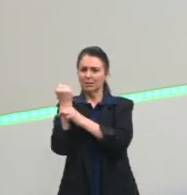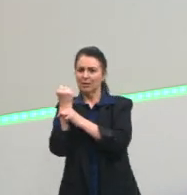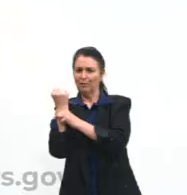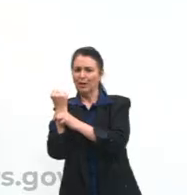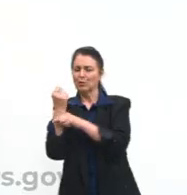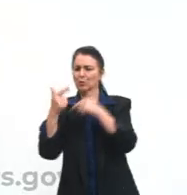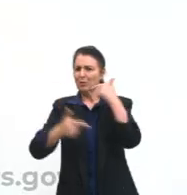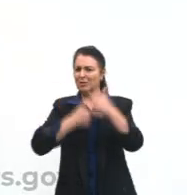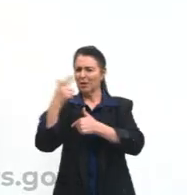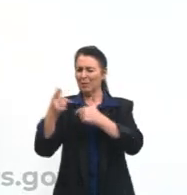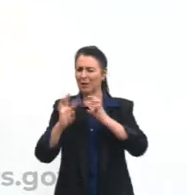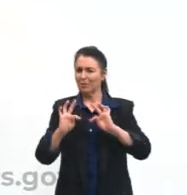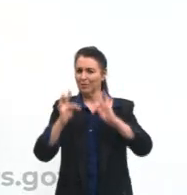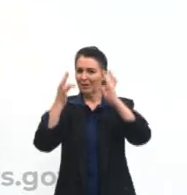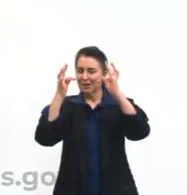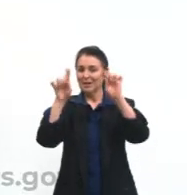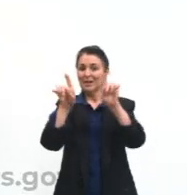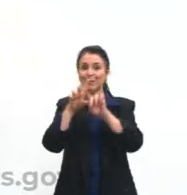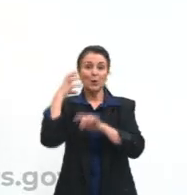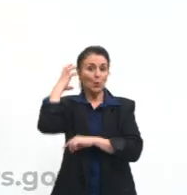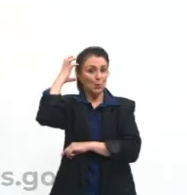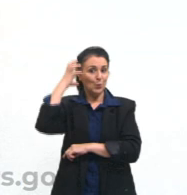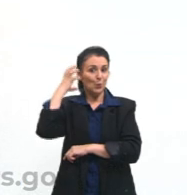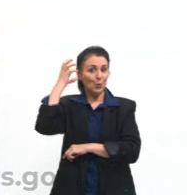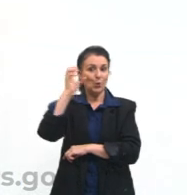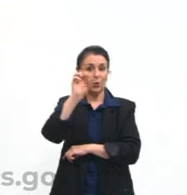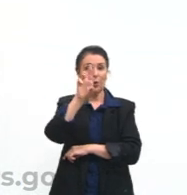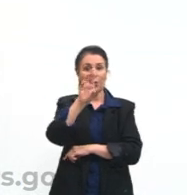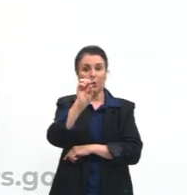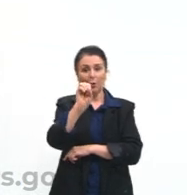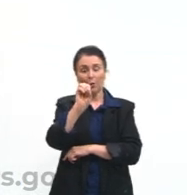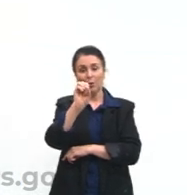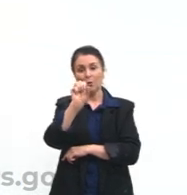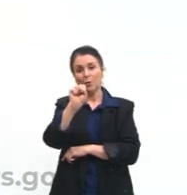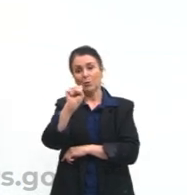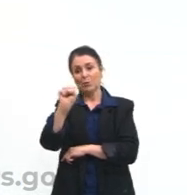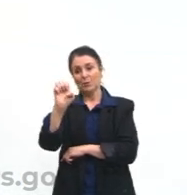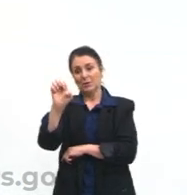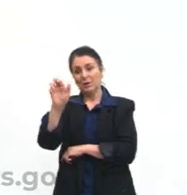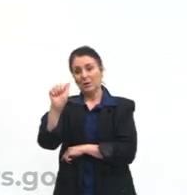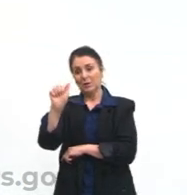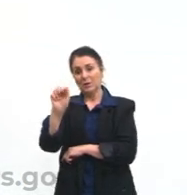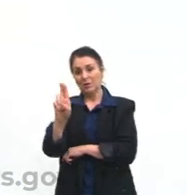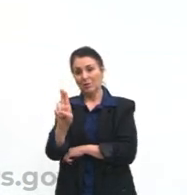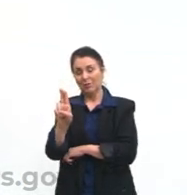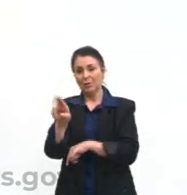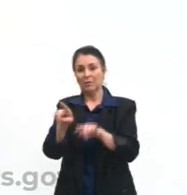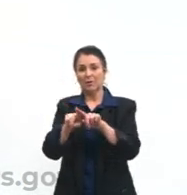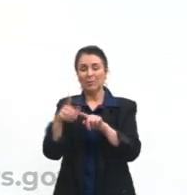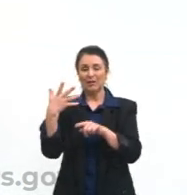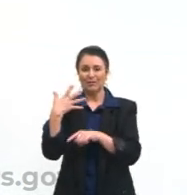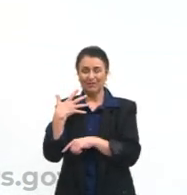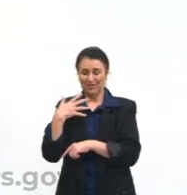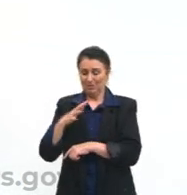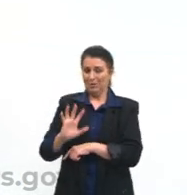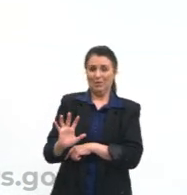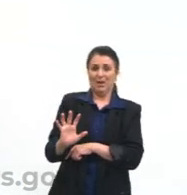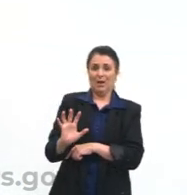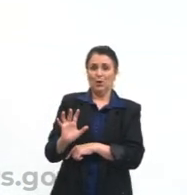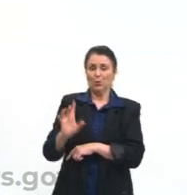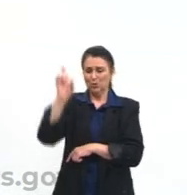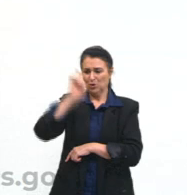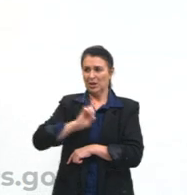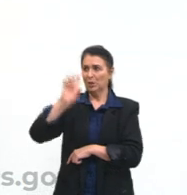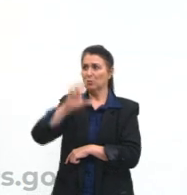o russo com o contrato social já descaracterizando aquela questão do direito divino é da idade média contrato